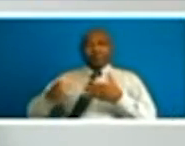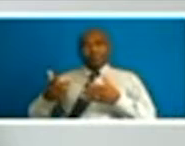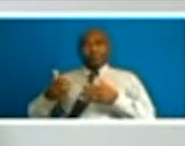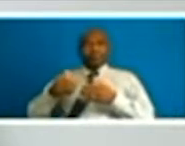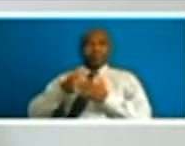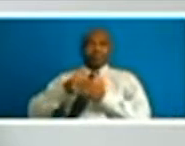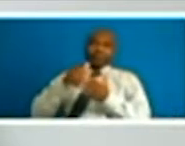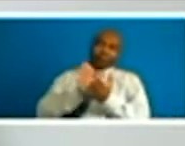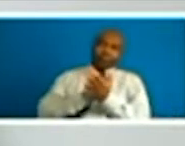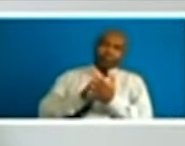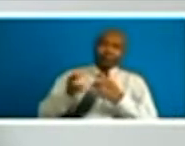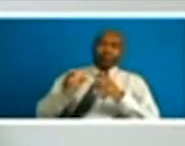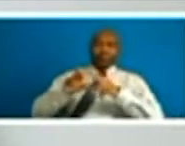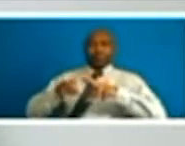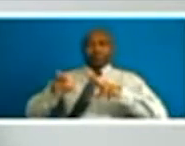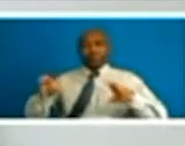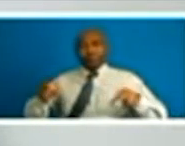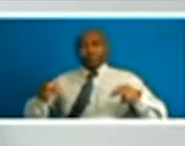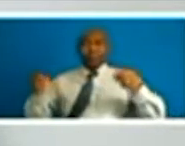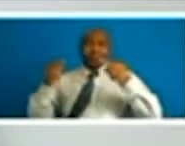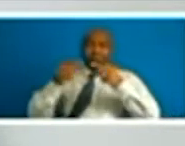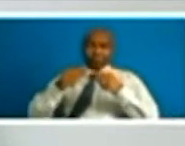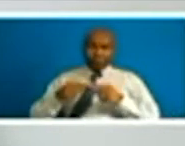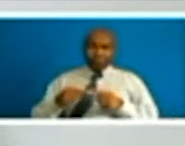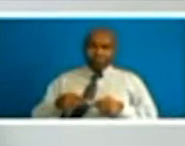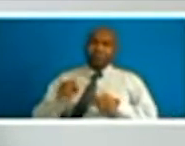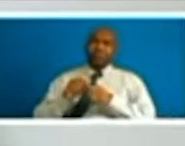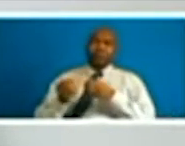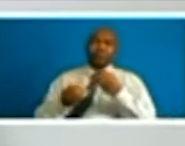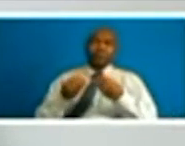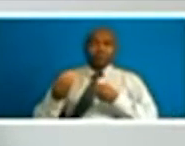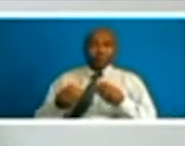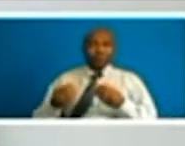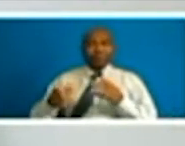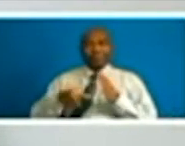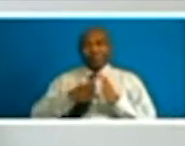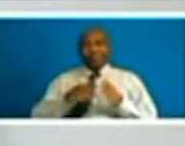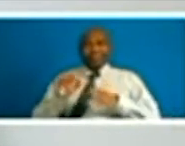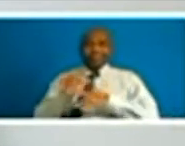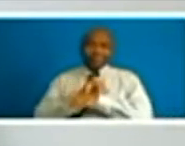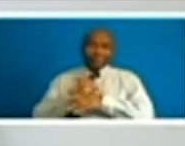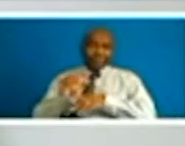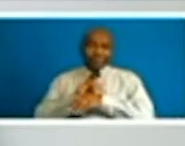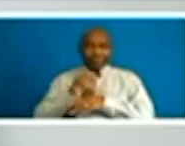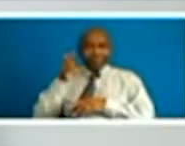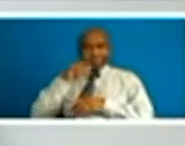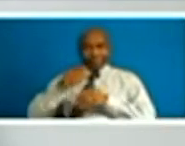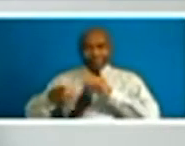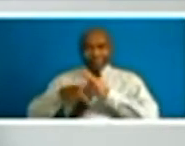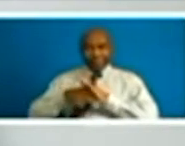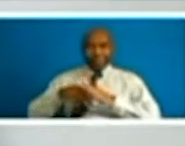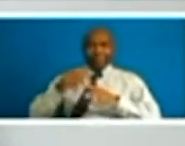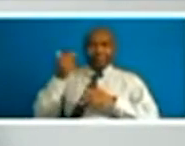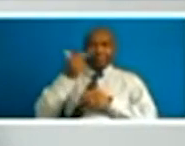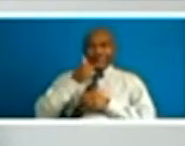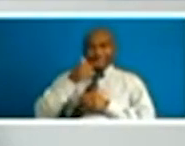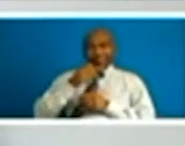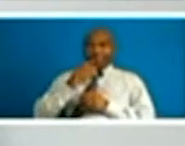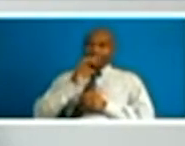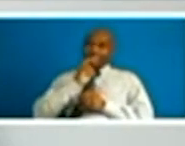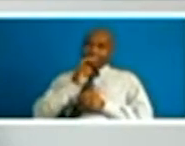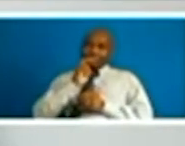aos responsáveis expedição de determinações e recomendações atual gestão da prefeitura de Sorriso e recomendação a